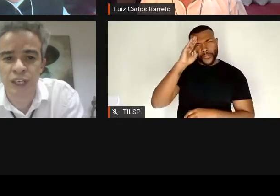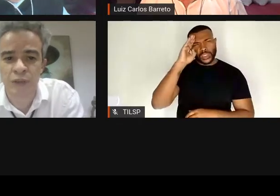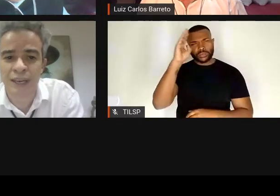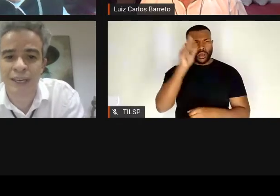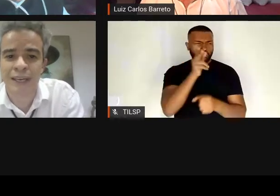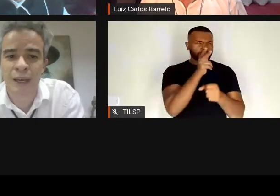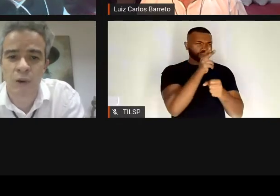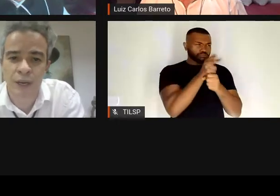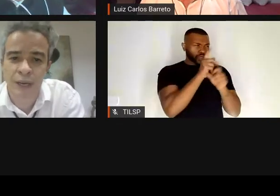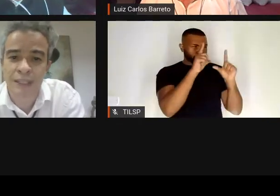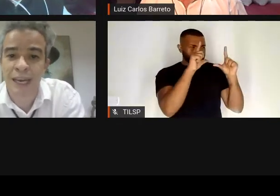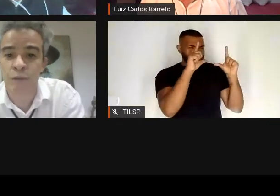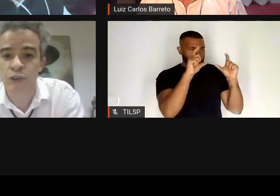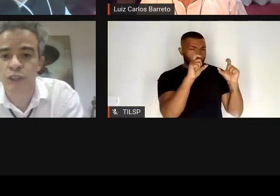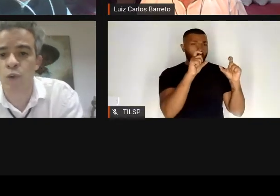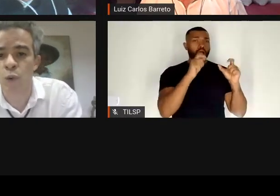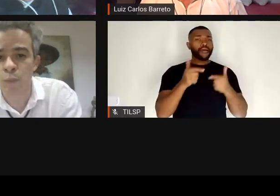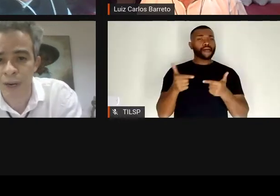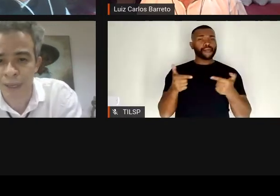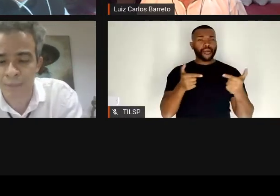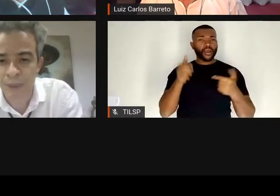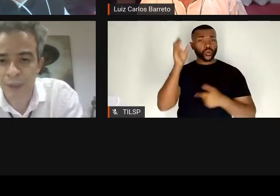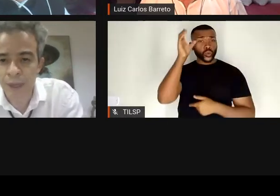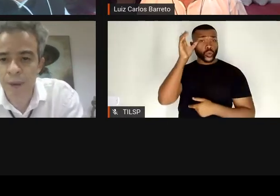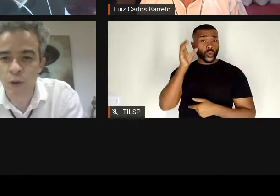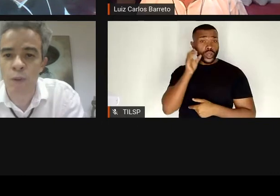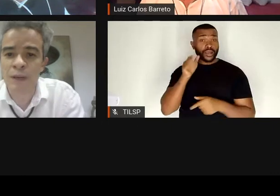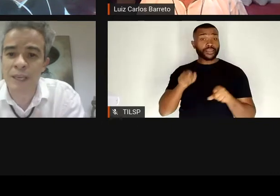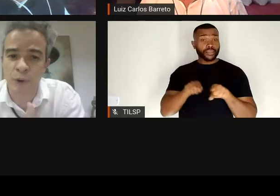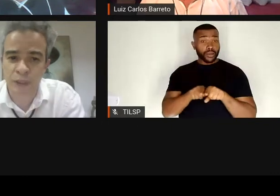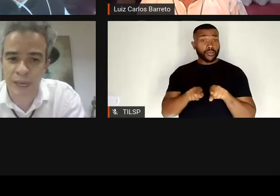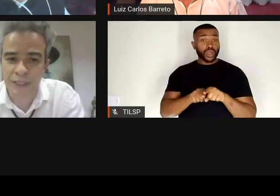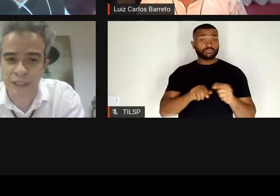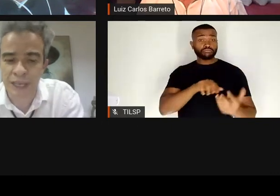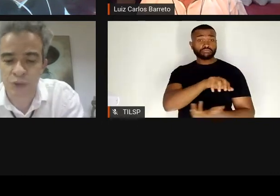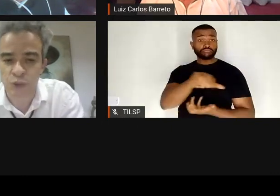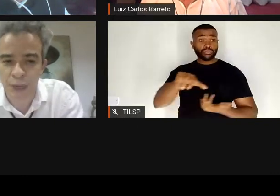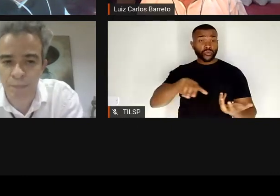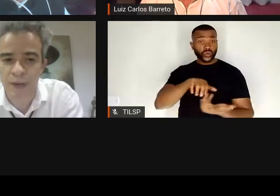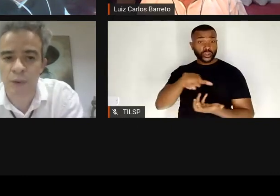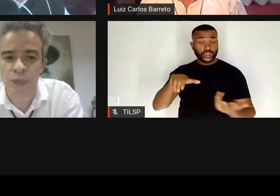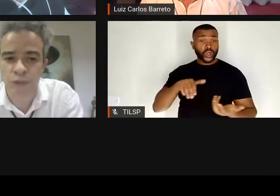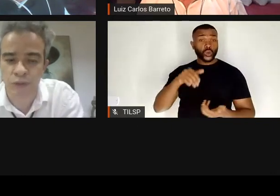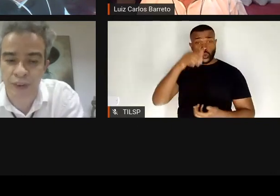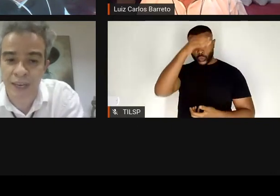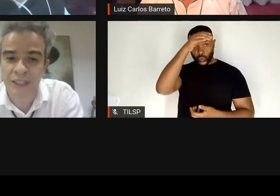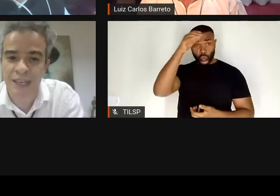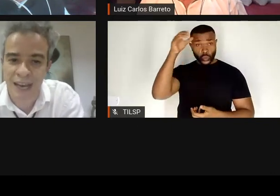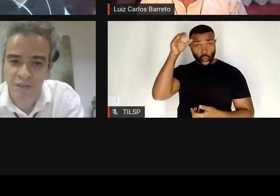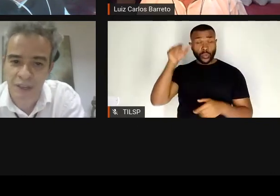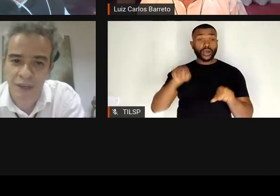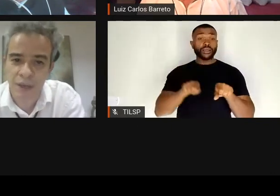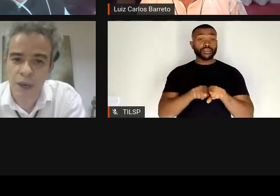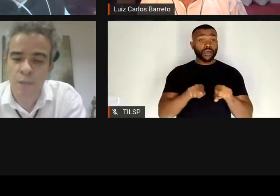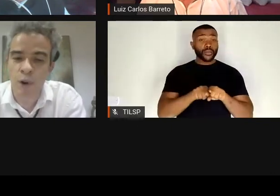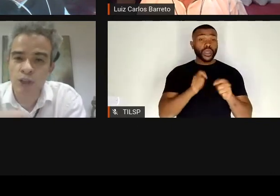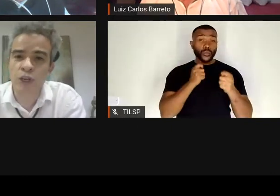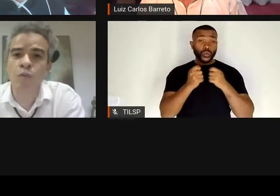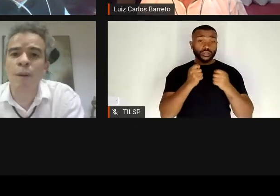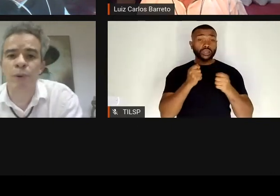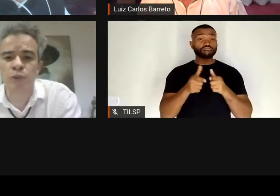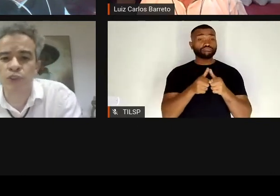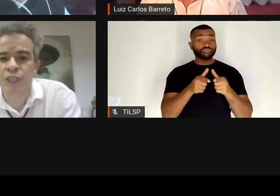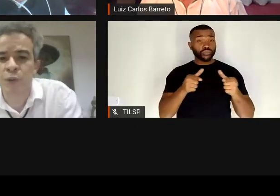as coberturas como correspondente estrangeiro da Guerra da Coreia e da Revolução Cubana, bem como as reportagens no Japão, União